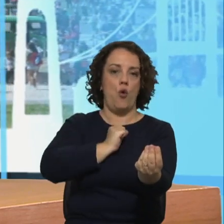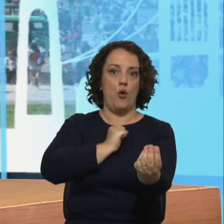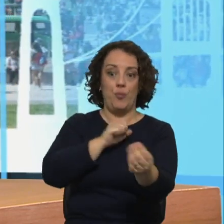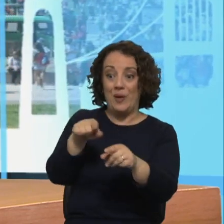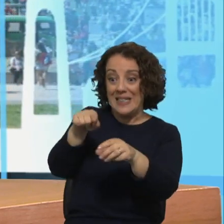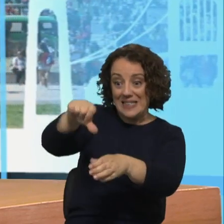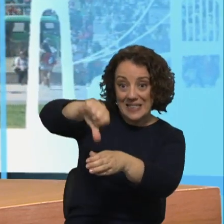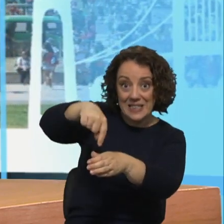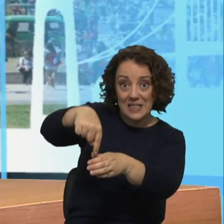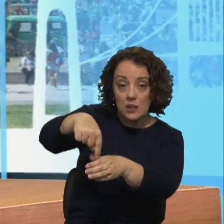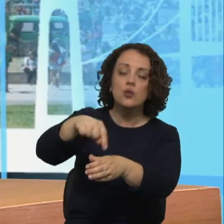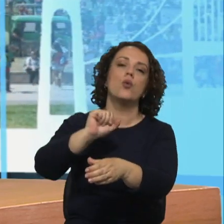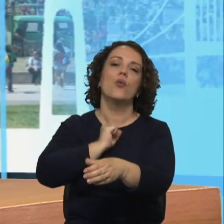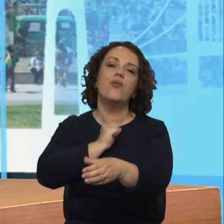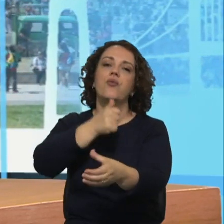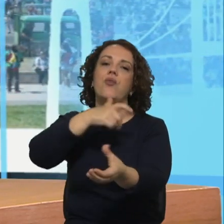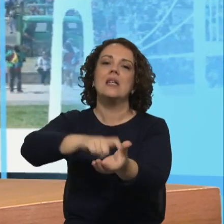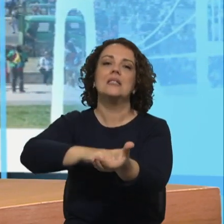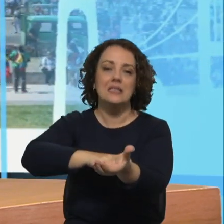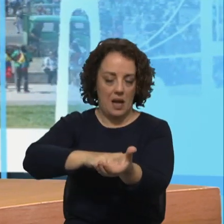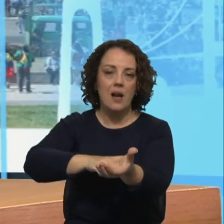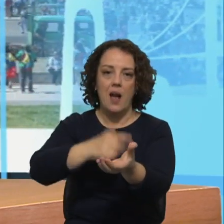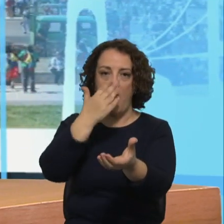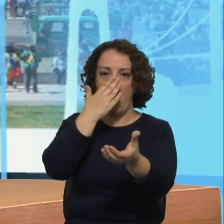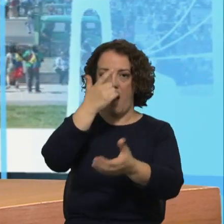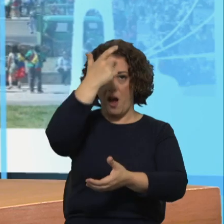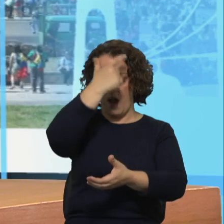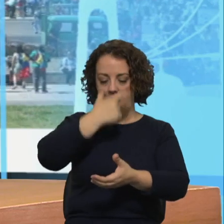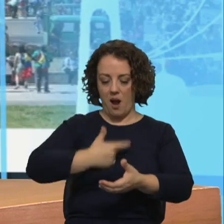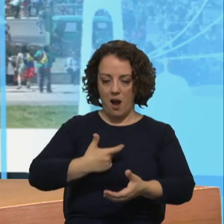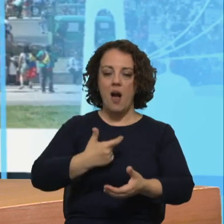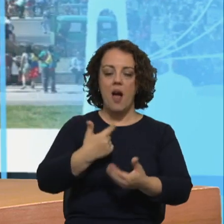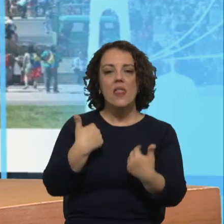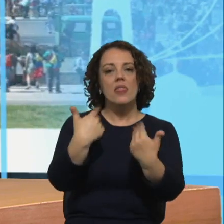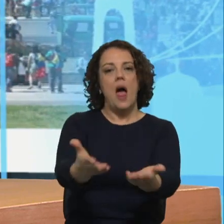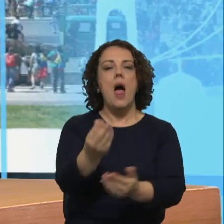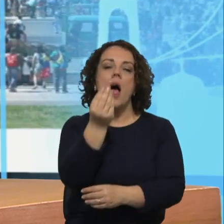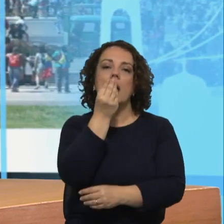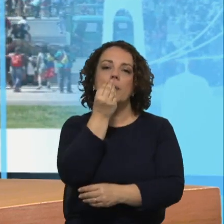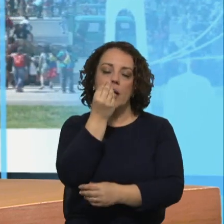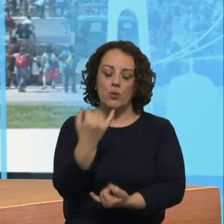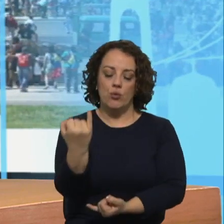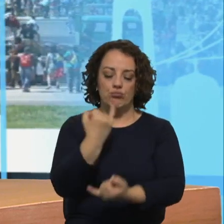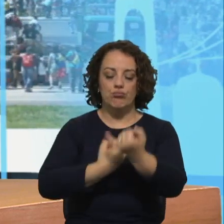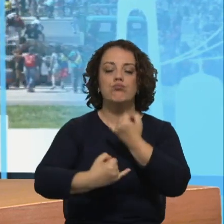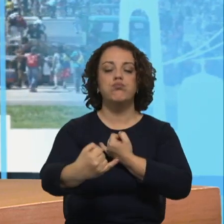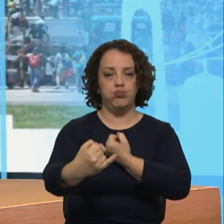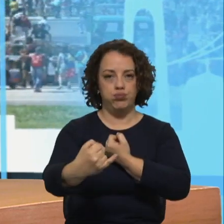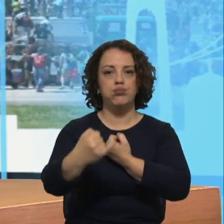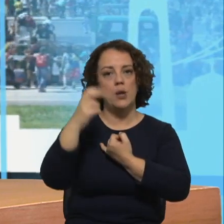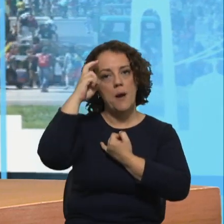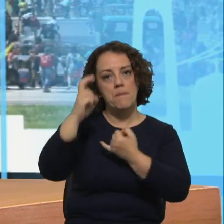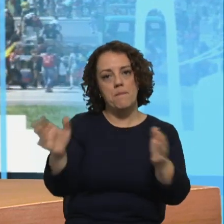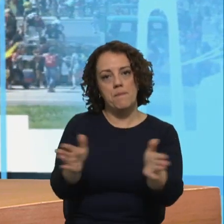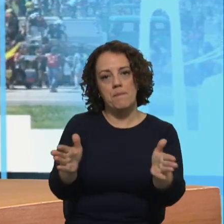Senhor dá-se em alimento e substitui-se ao Cordeiro Pascal, que era necessário comer na